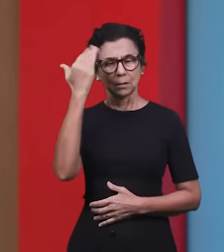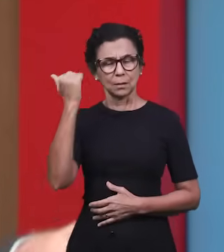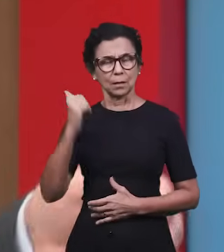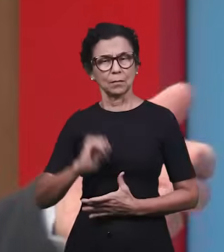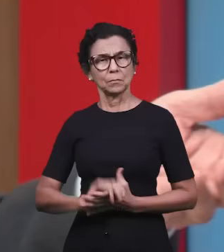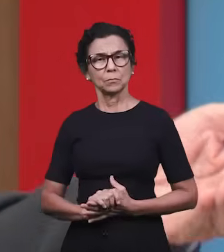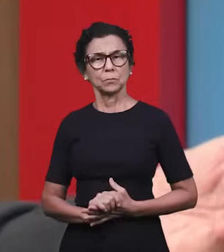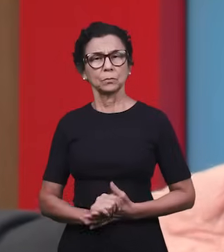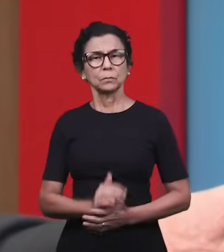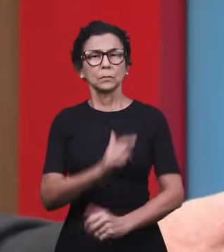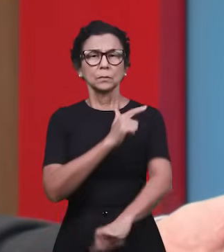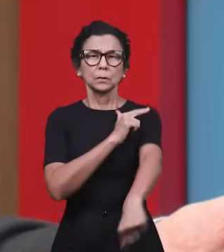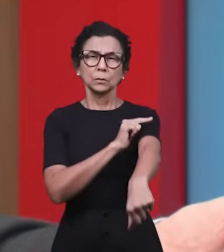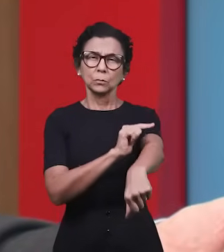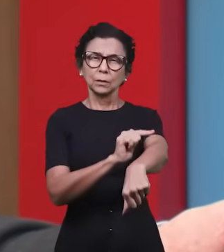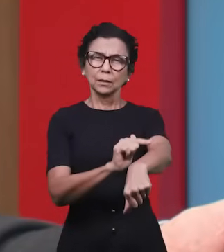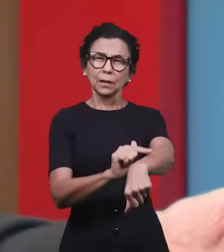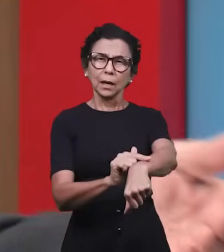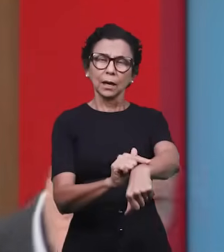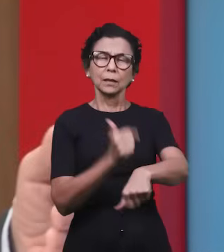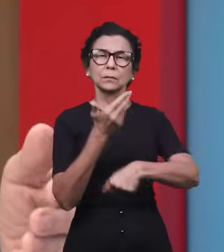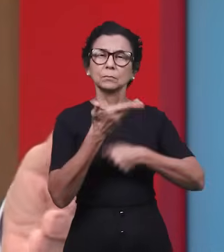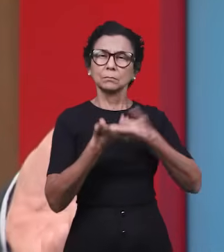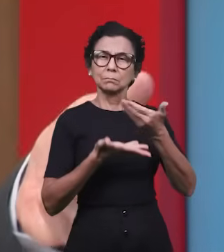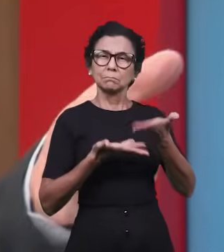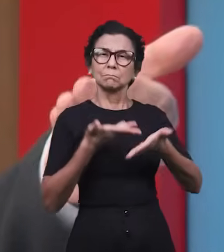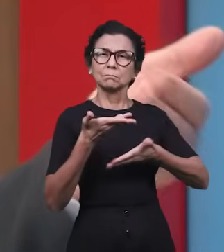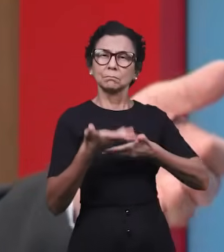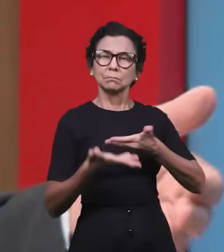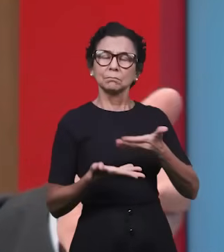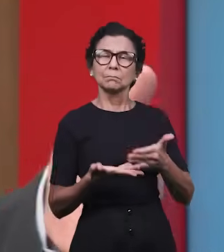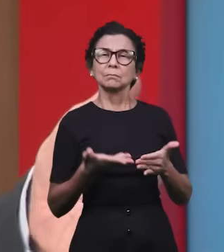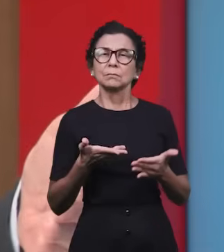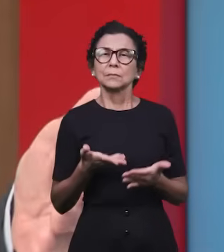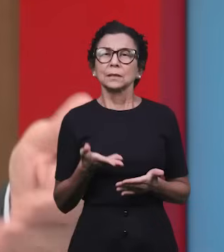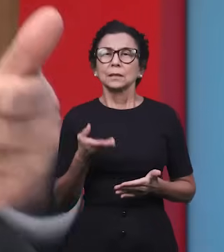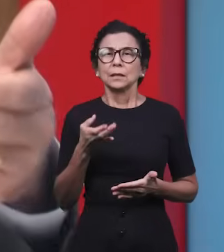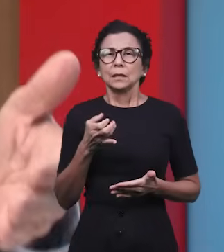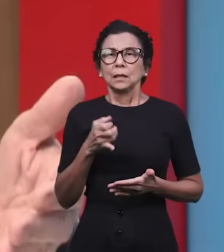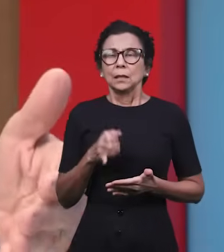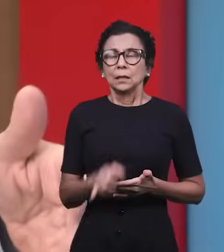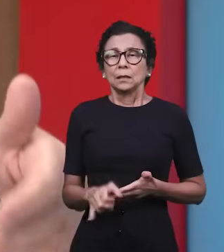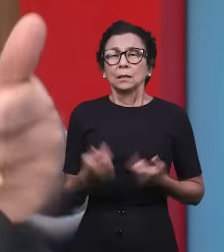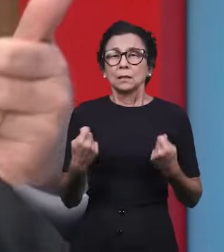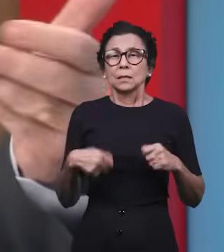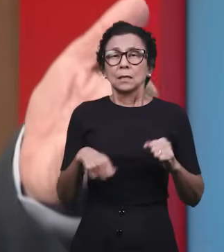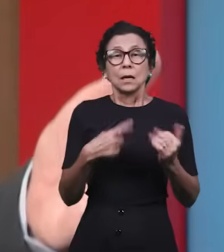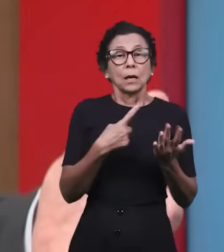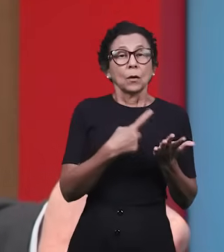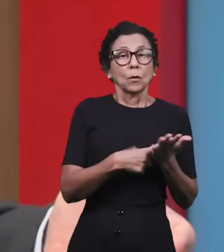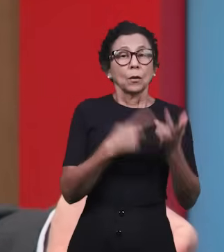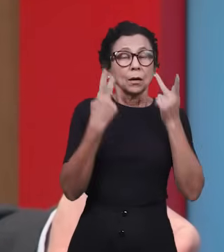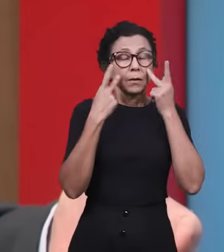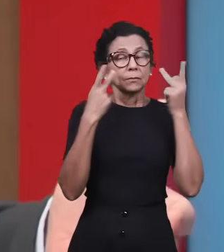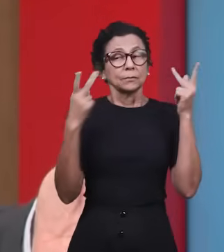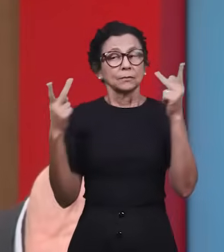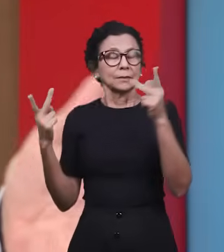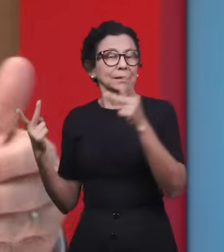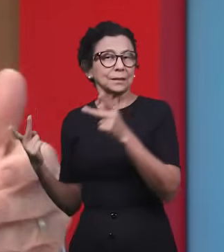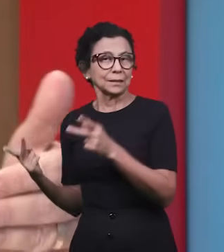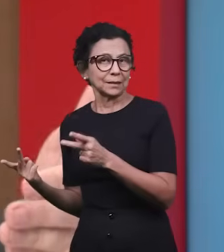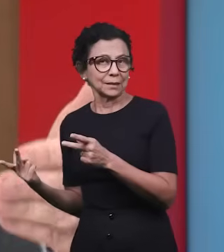sábia, educado no tratar, e depois, se for necessário, uma visita, pronto para fazer uma